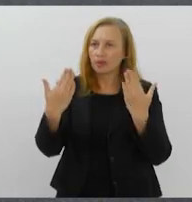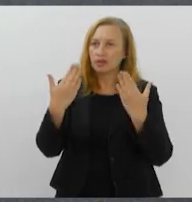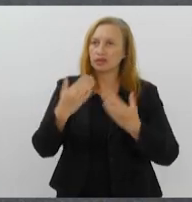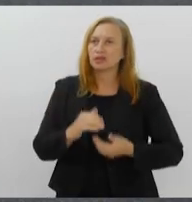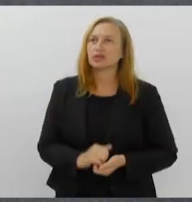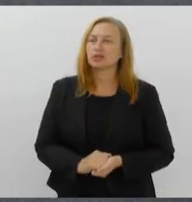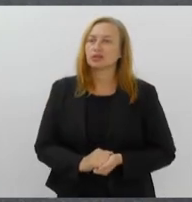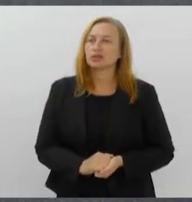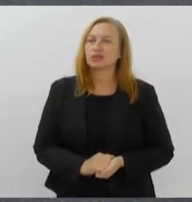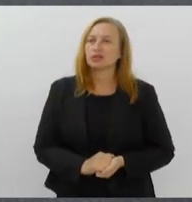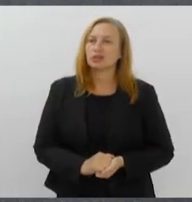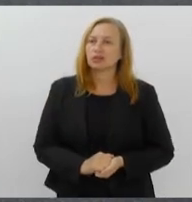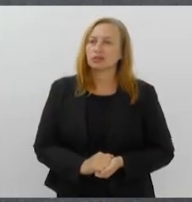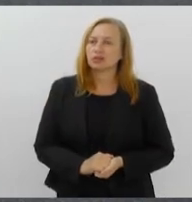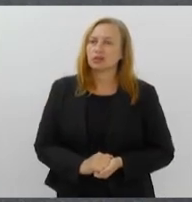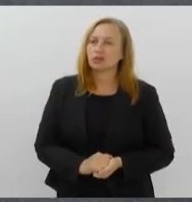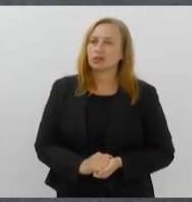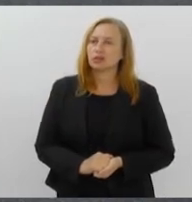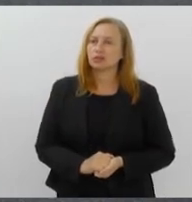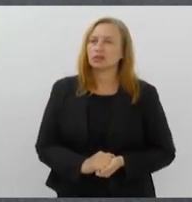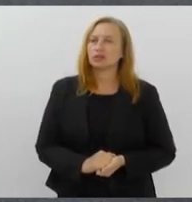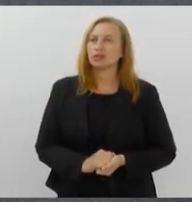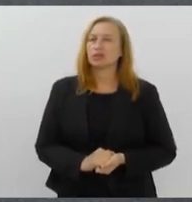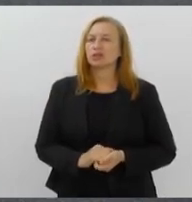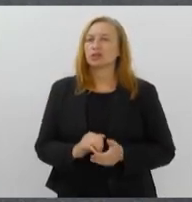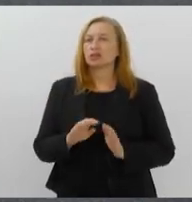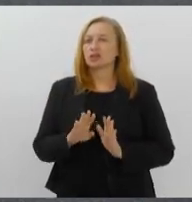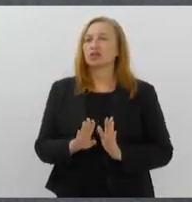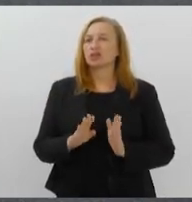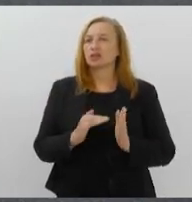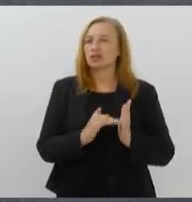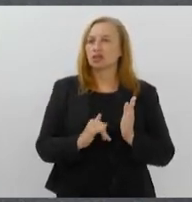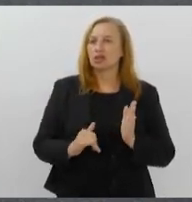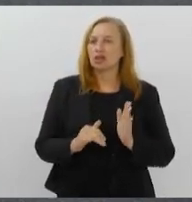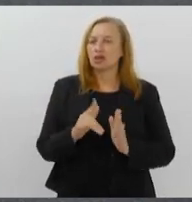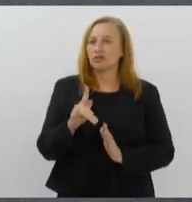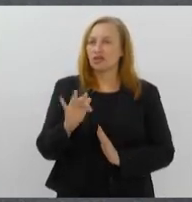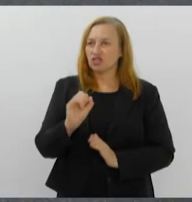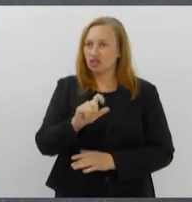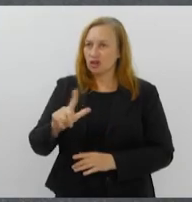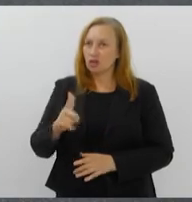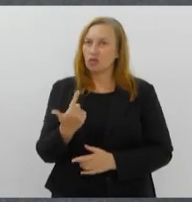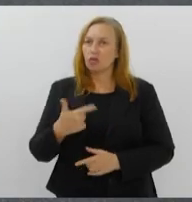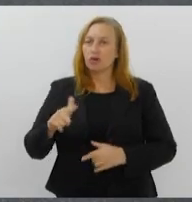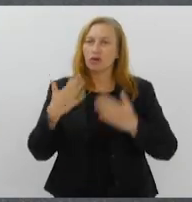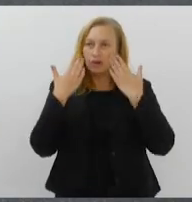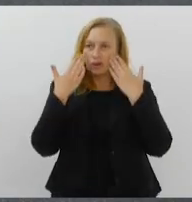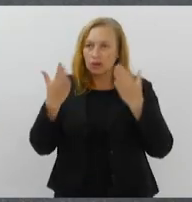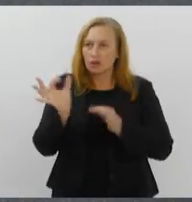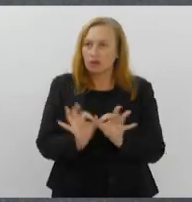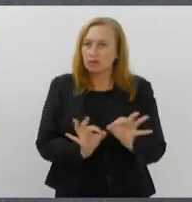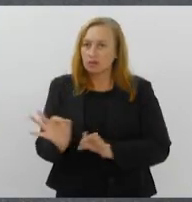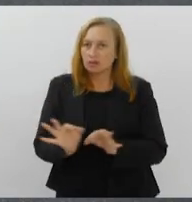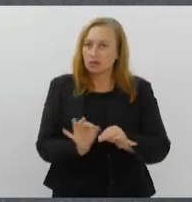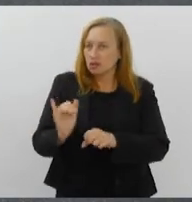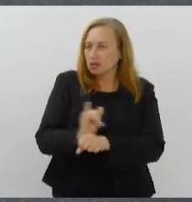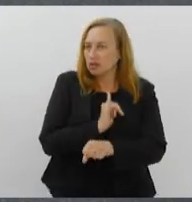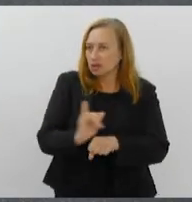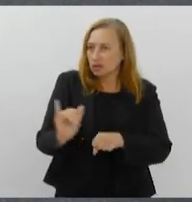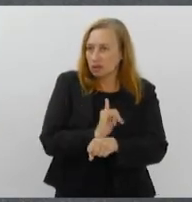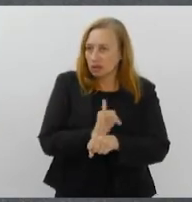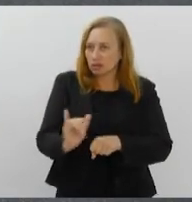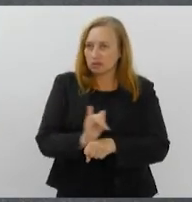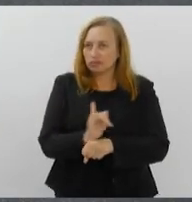como beneficiária dessa renúncia fiscal. E, entre outras coisas, a de apresentação de um plano estratégico